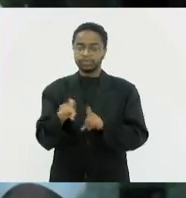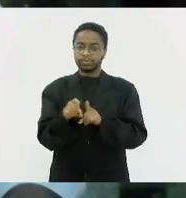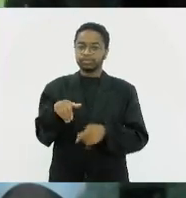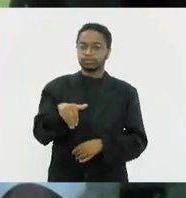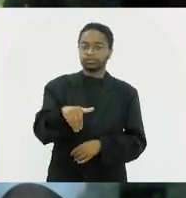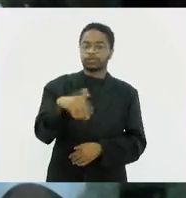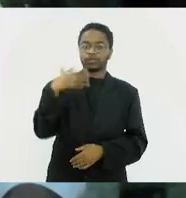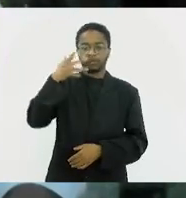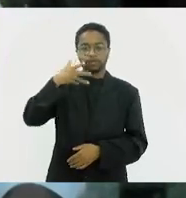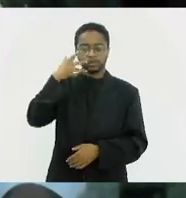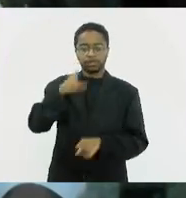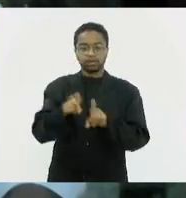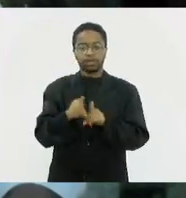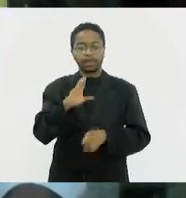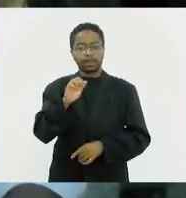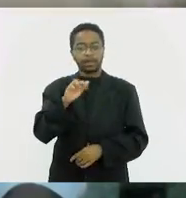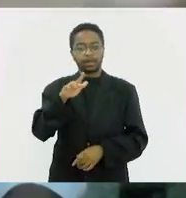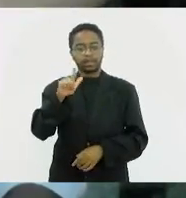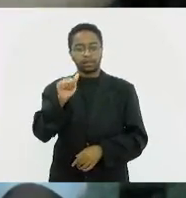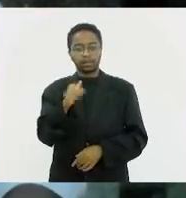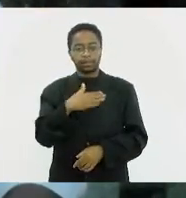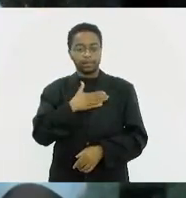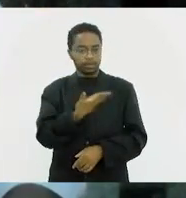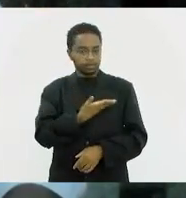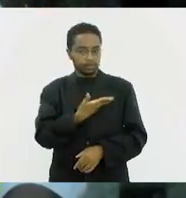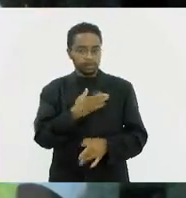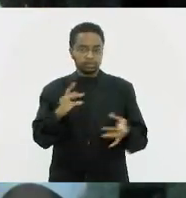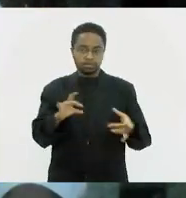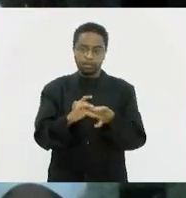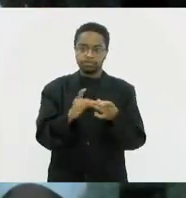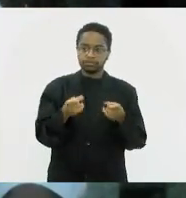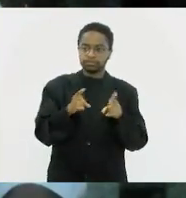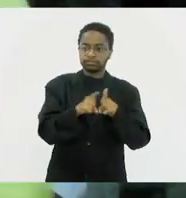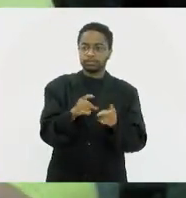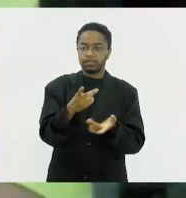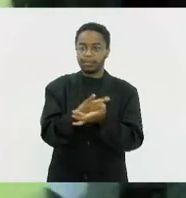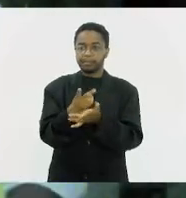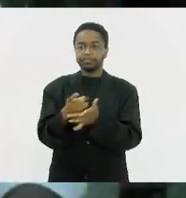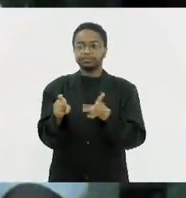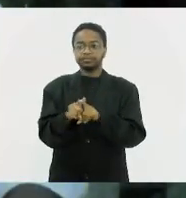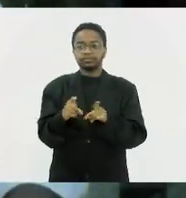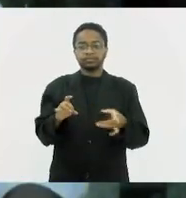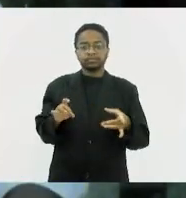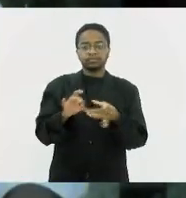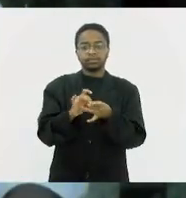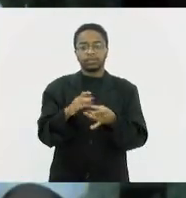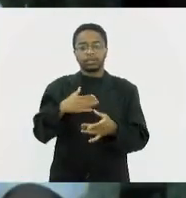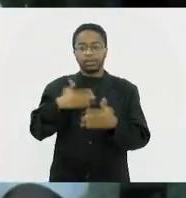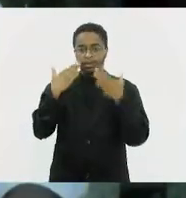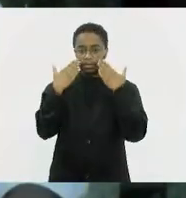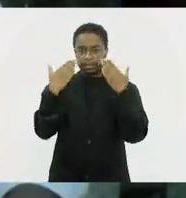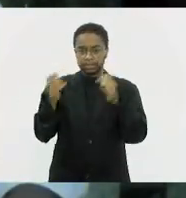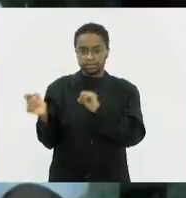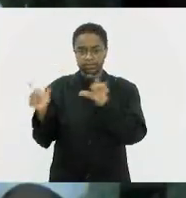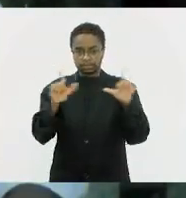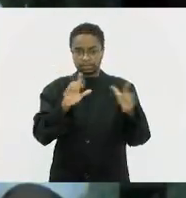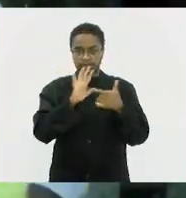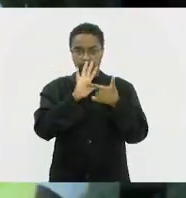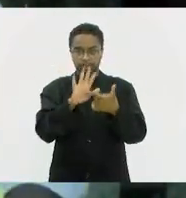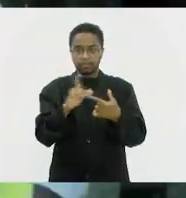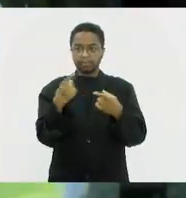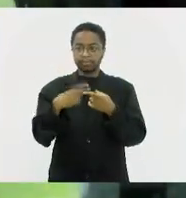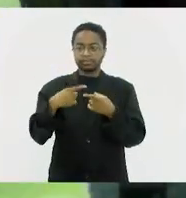Carla Duarte, minha amiga, parceira e companheira, que faz parte também da minha apresentação, porque,